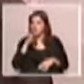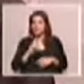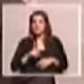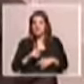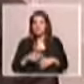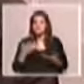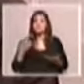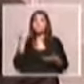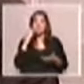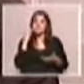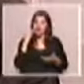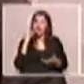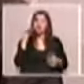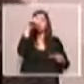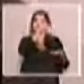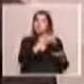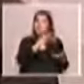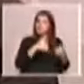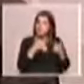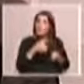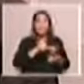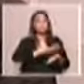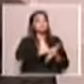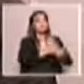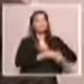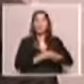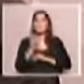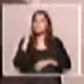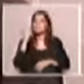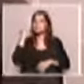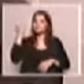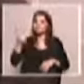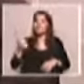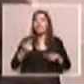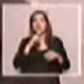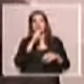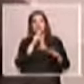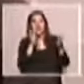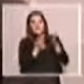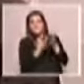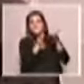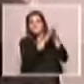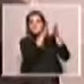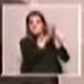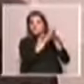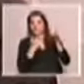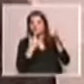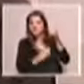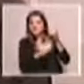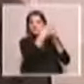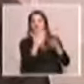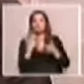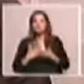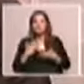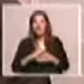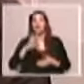embalagens no embalão, não é? E, portanto, elas foram convertidas num plástico especial para fazerem todo o revestimento desta escola, que traz,